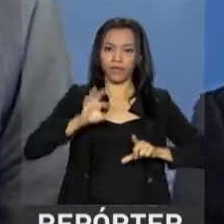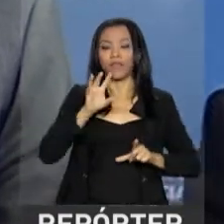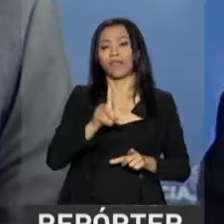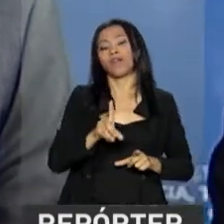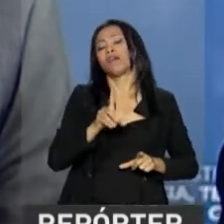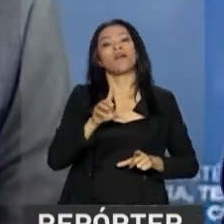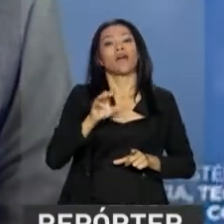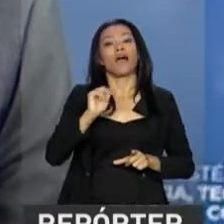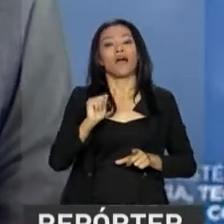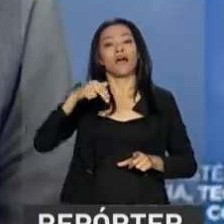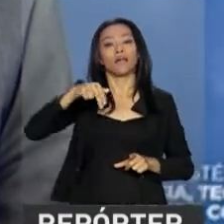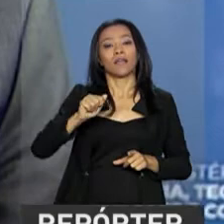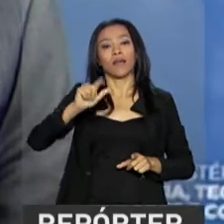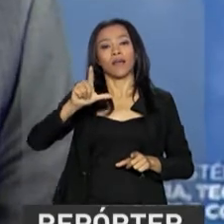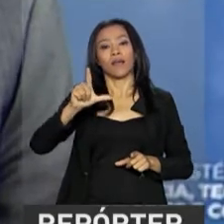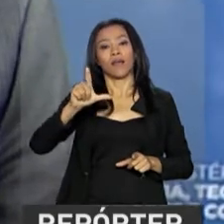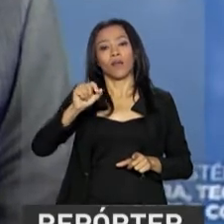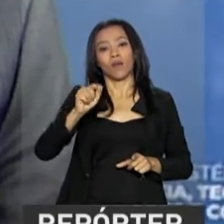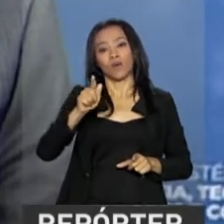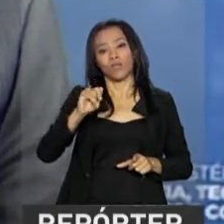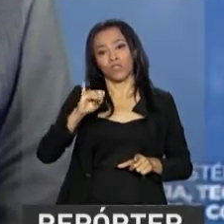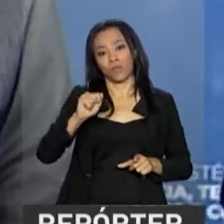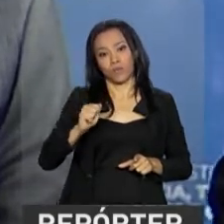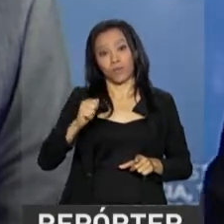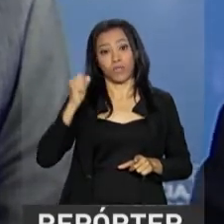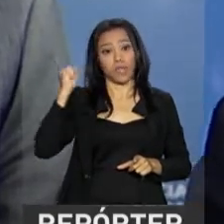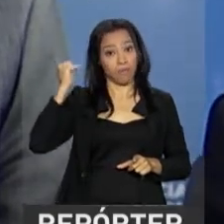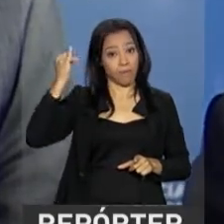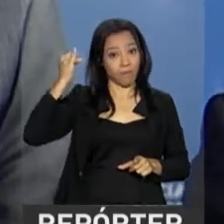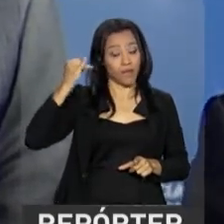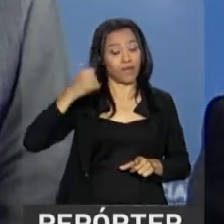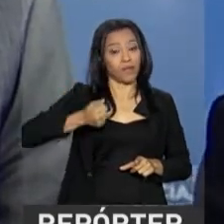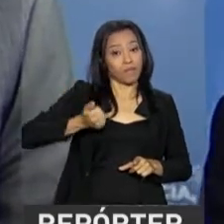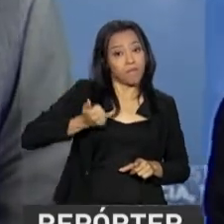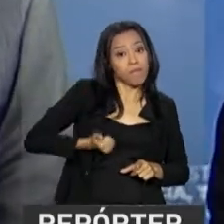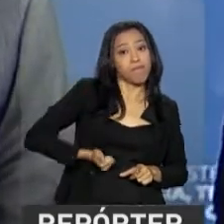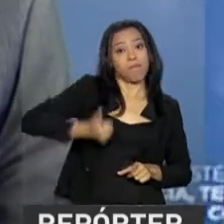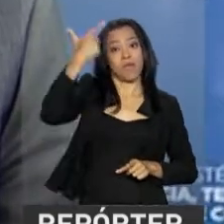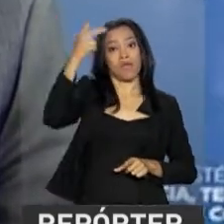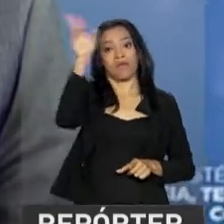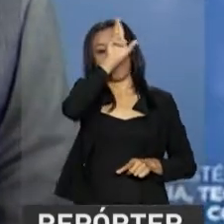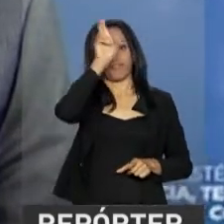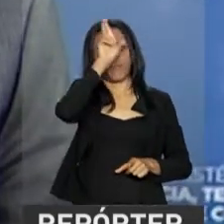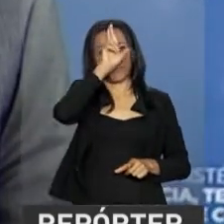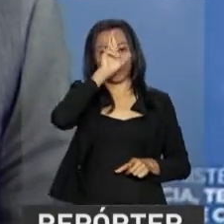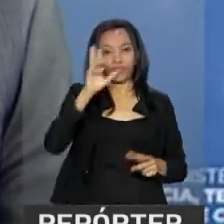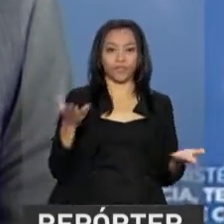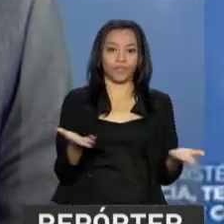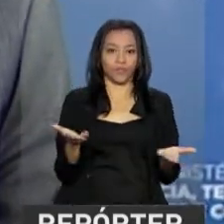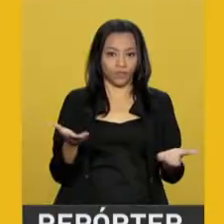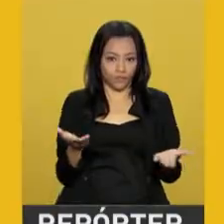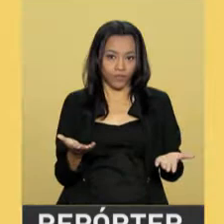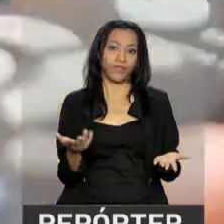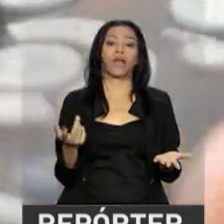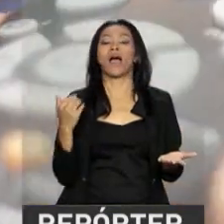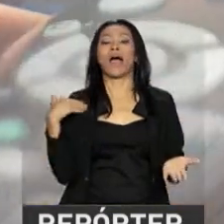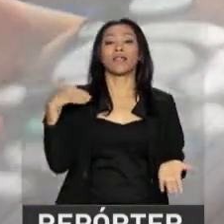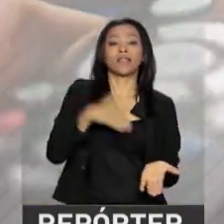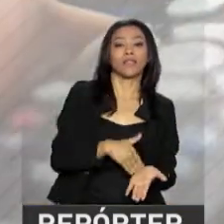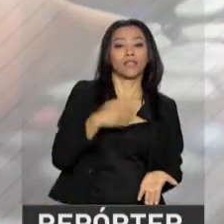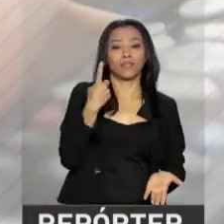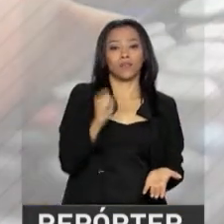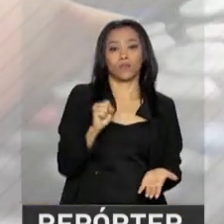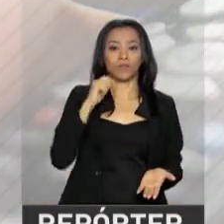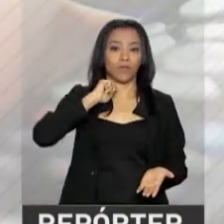iniciar o desligamento a partir da meia-noite de hoje e irem até justamente o dia 18 de abril. Para receber o